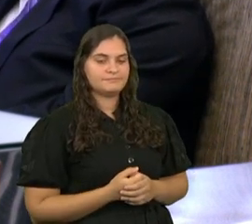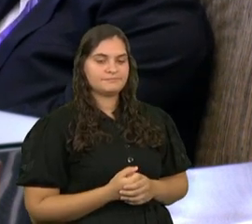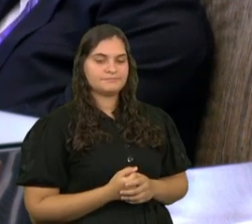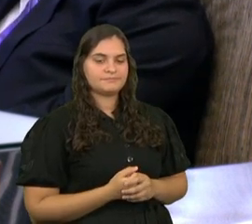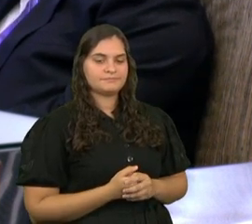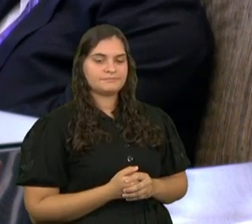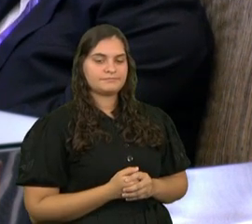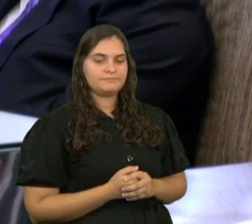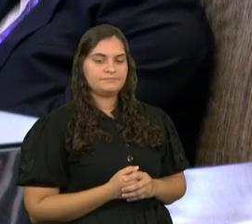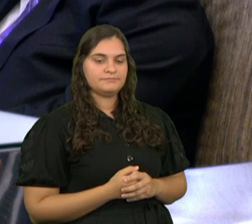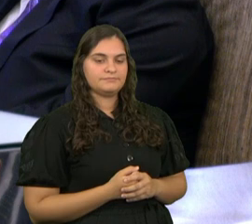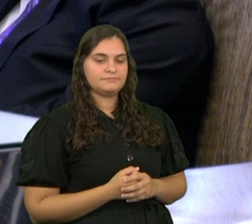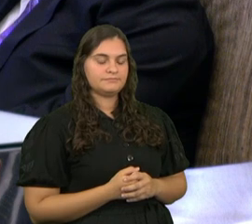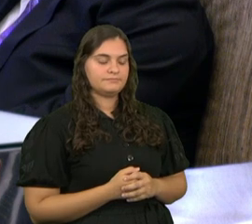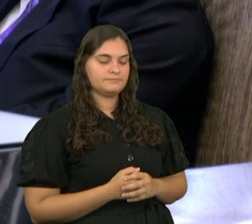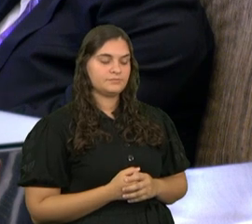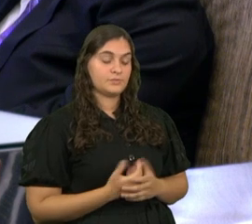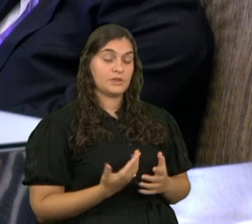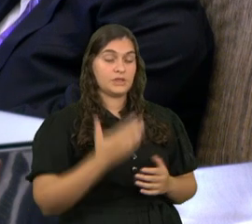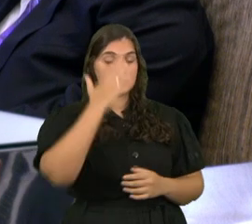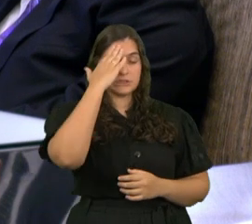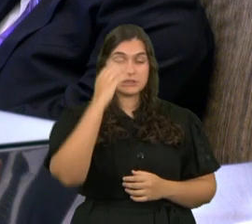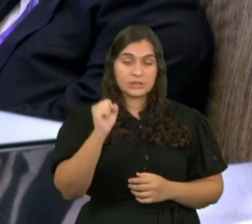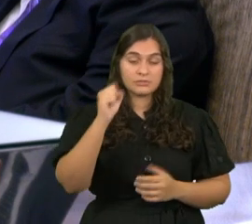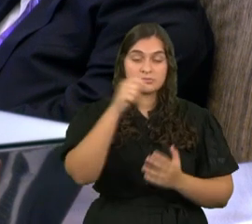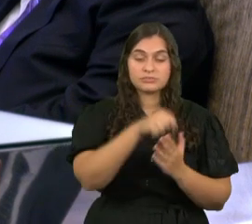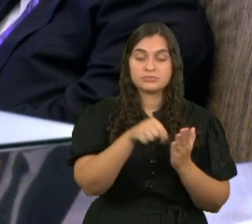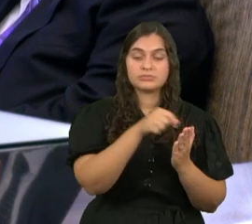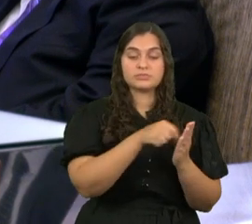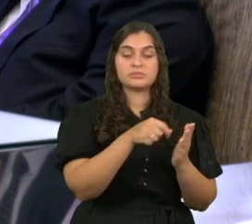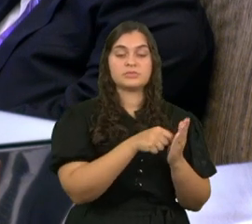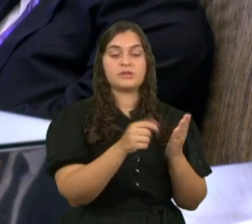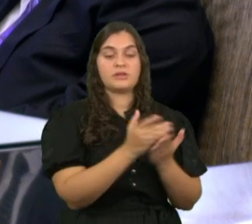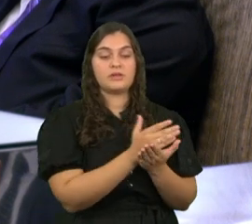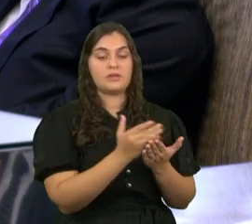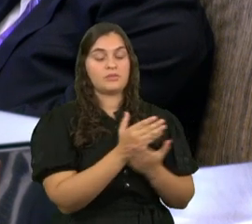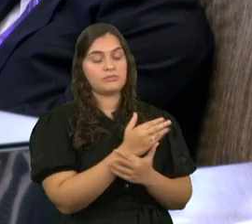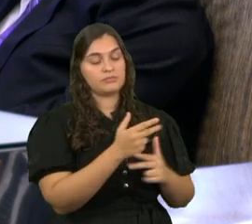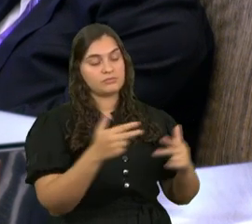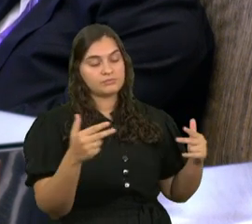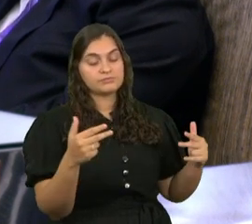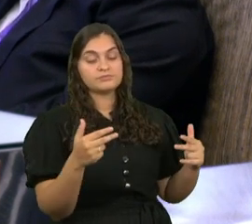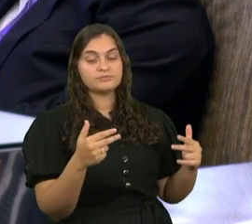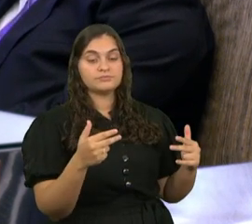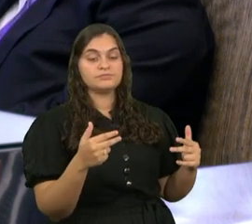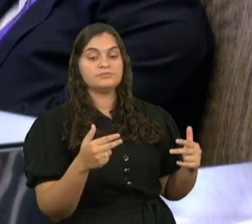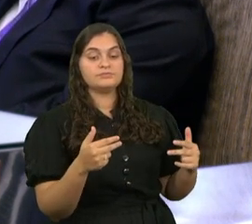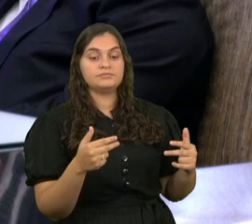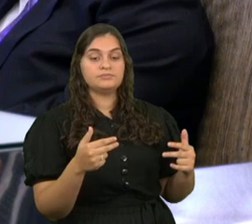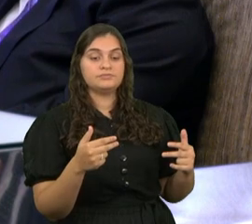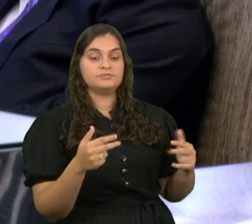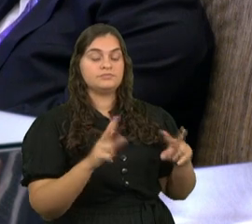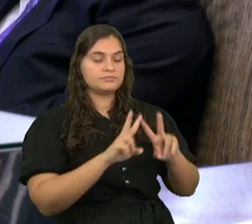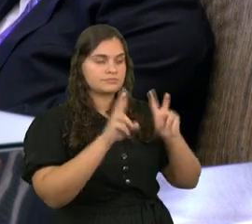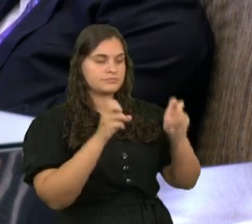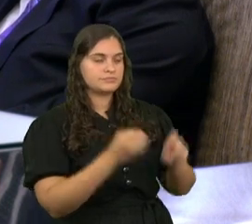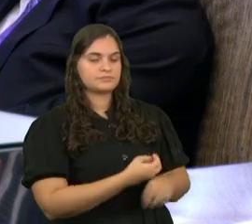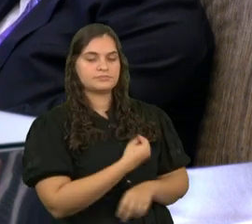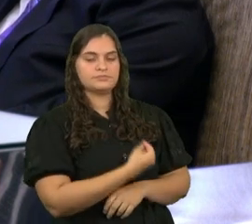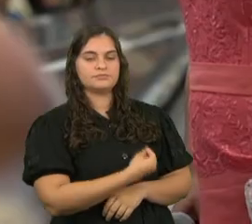E quando o sábio Salomão, ele escreve algumas observações a respeito da